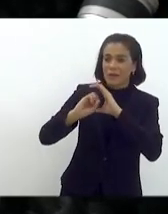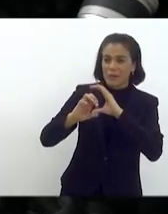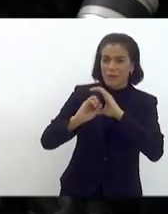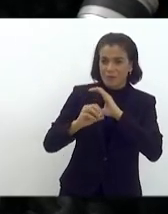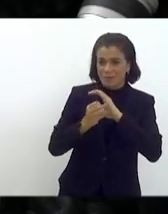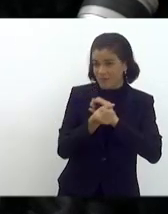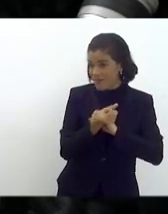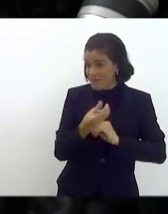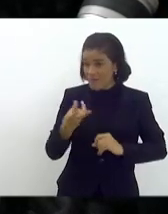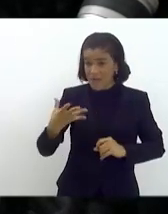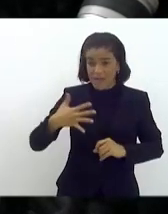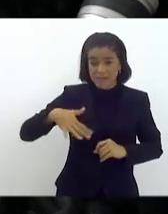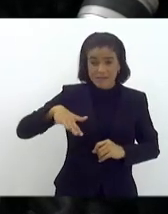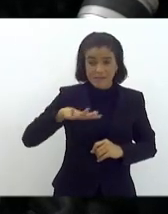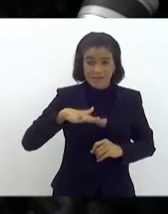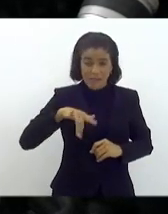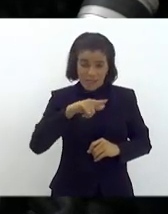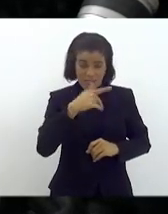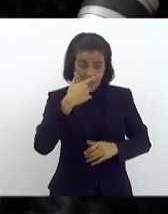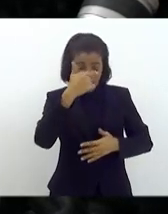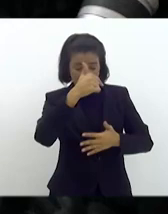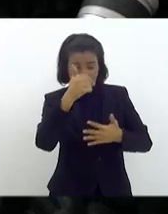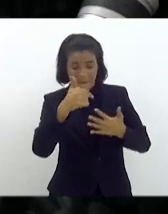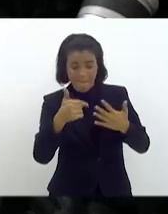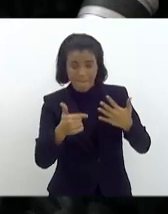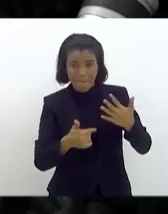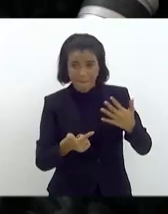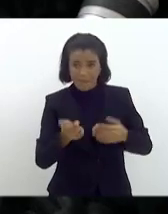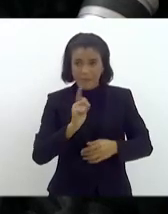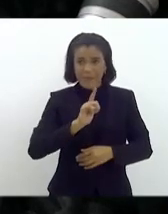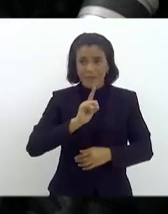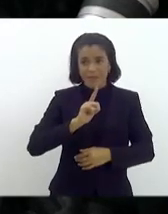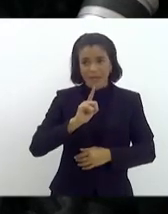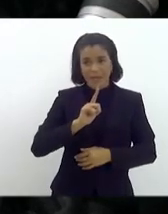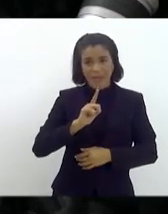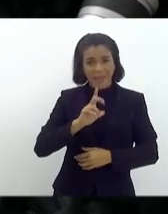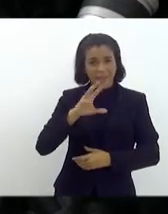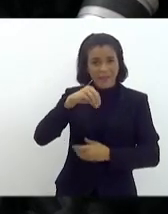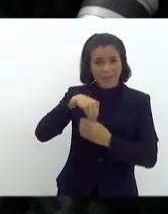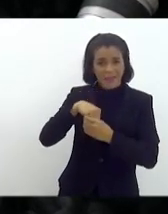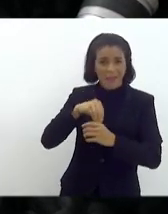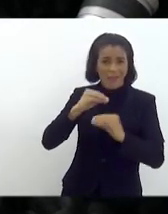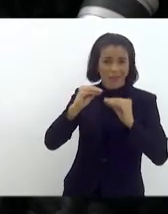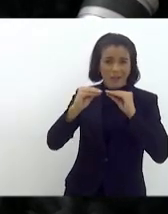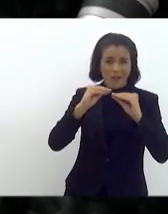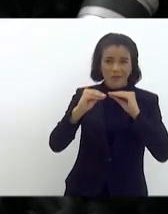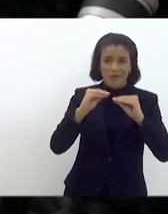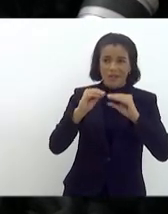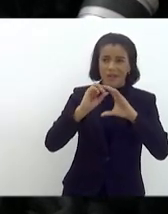diversos casos que a senhora colocou então lá todo tipo de todos os tipificados um